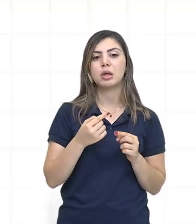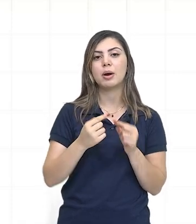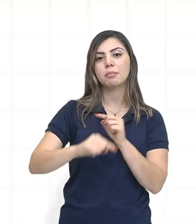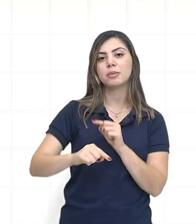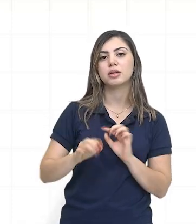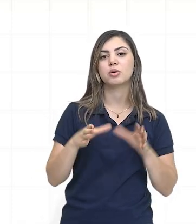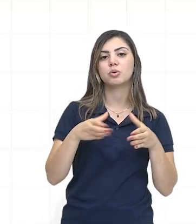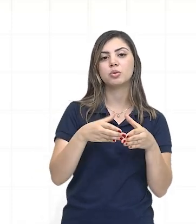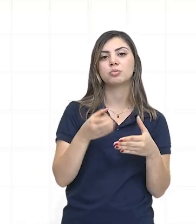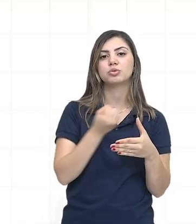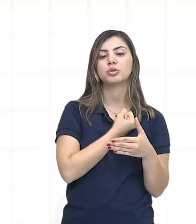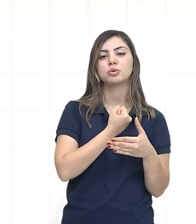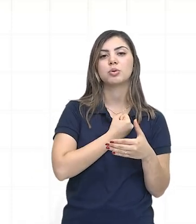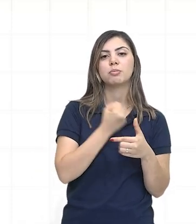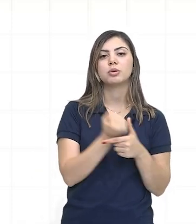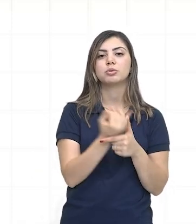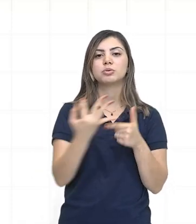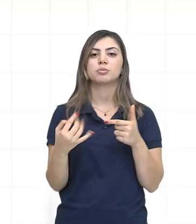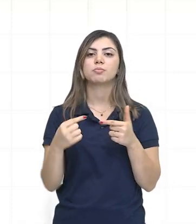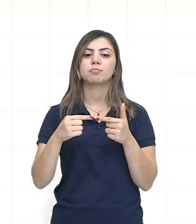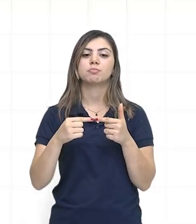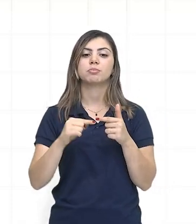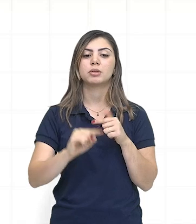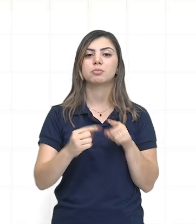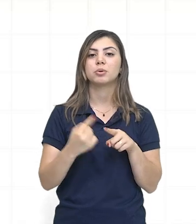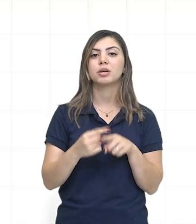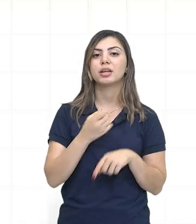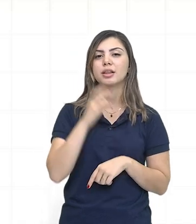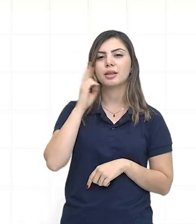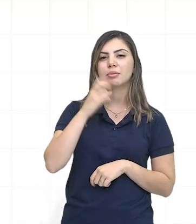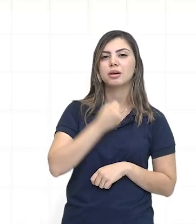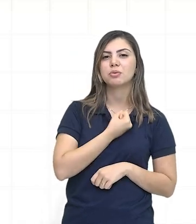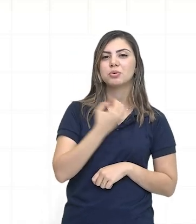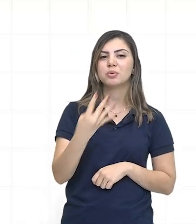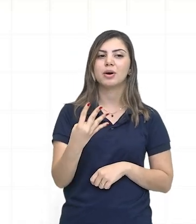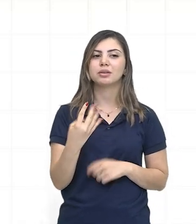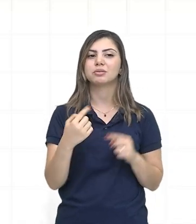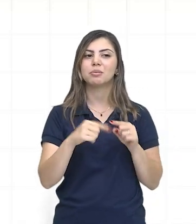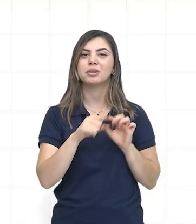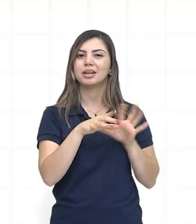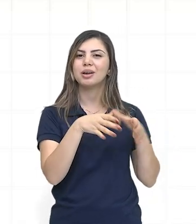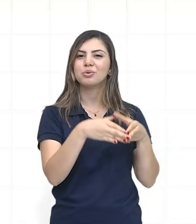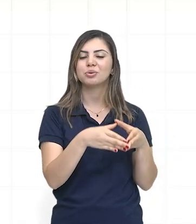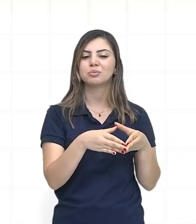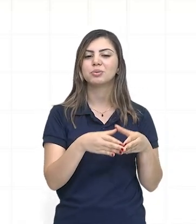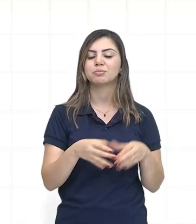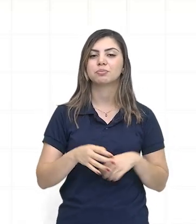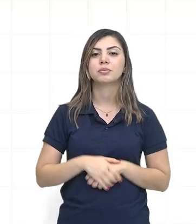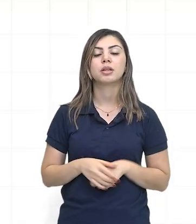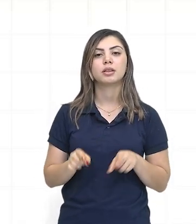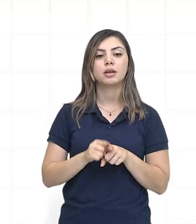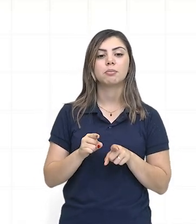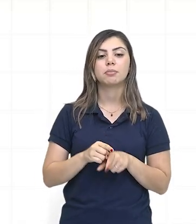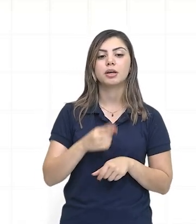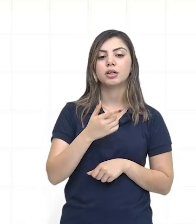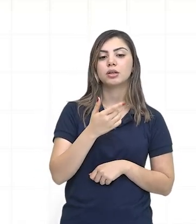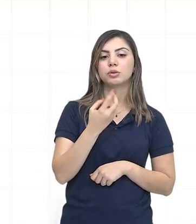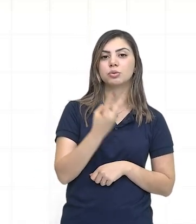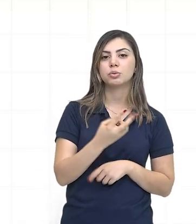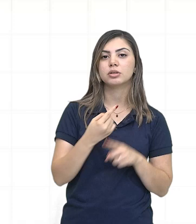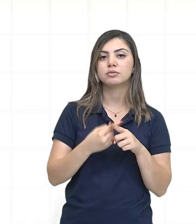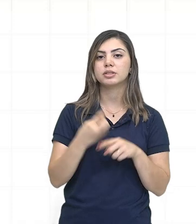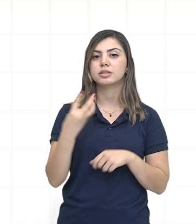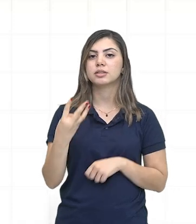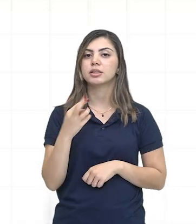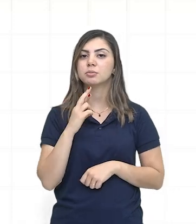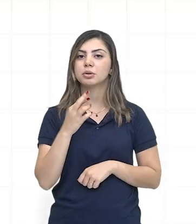quê? Porque o 4 não é número primo. Outra coisa também, 2 vezes 3 é igual a 6.